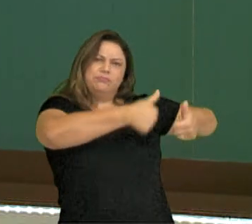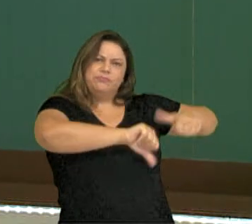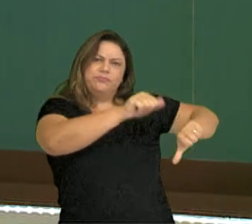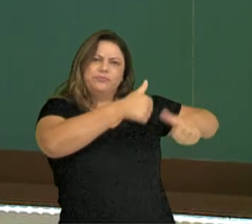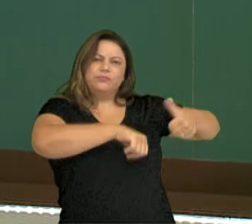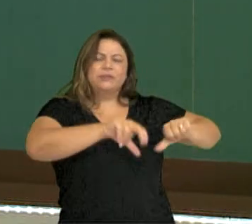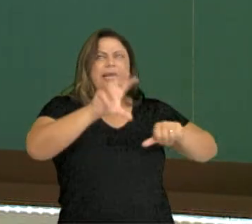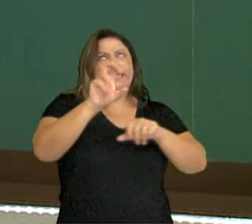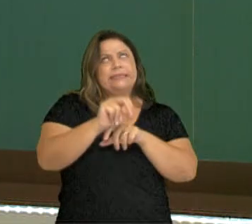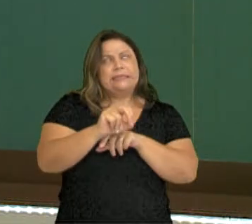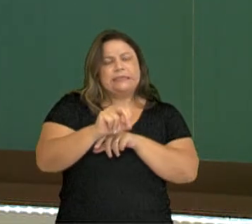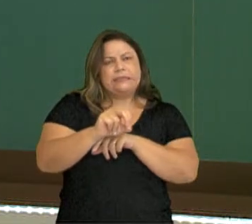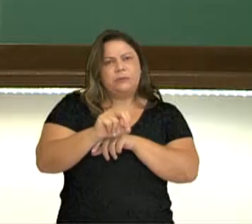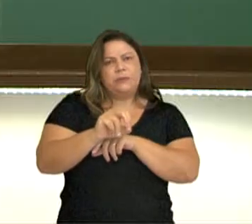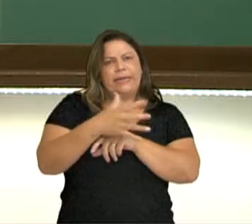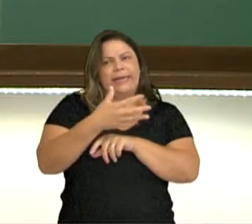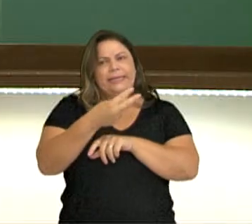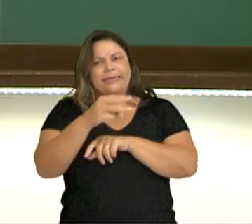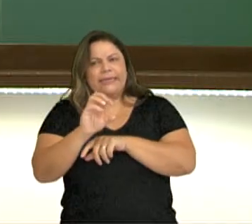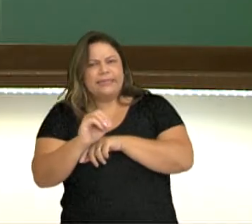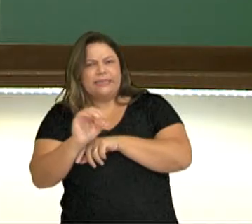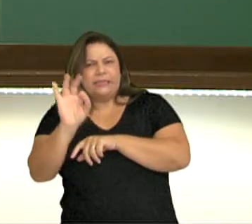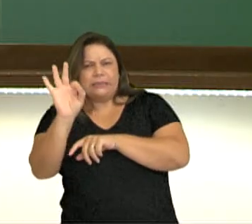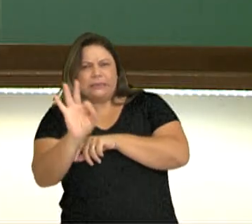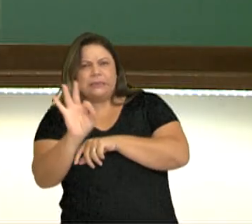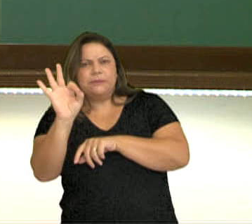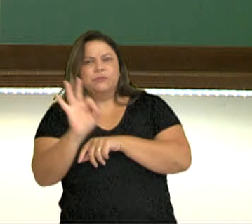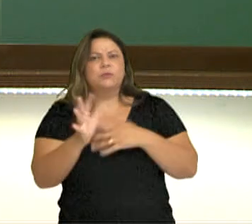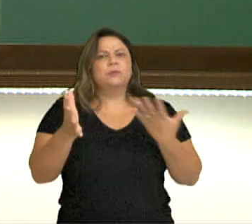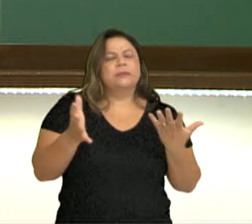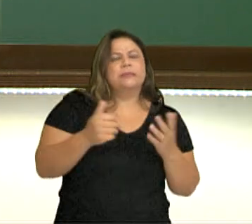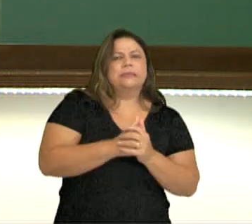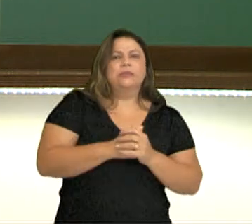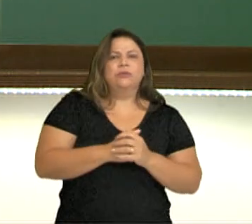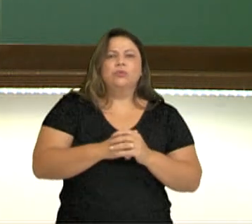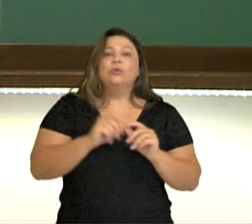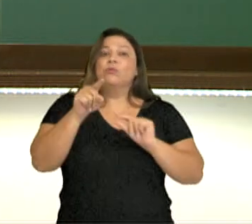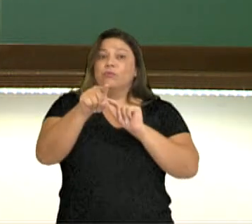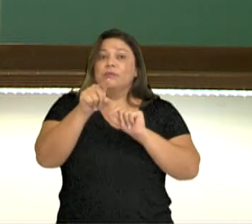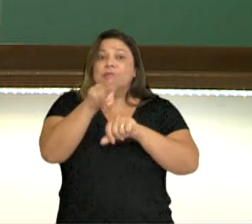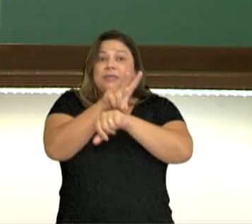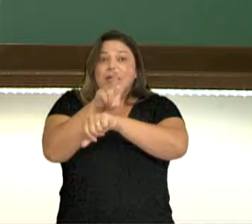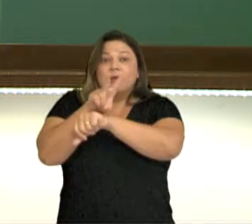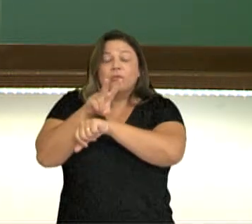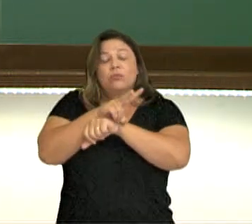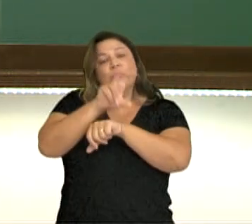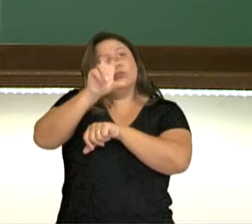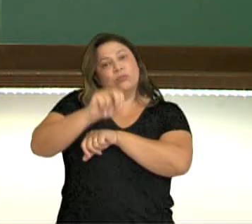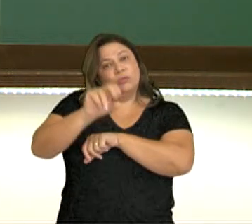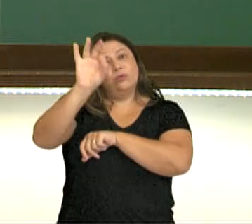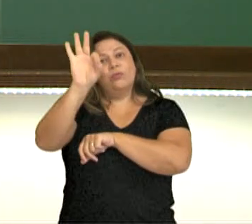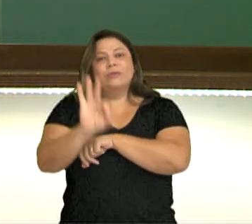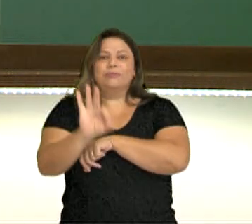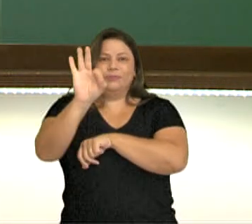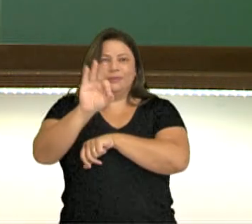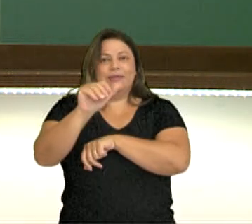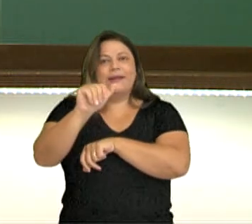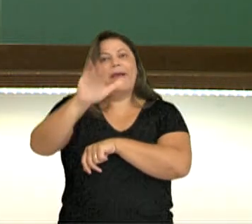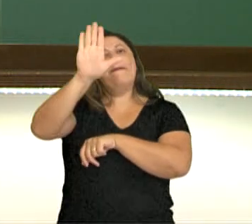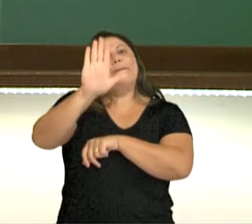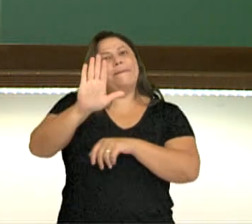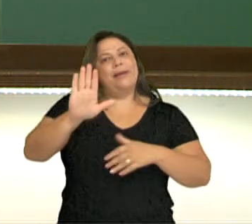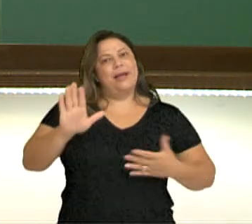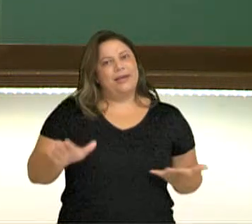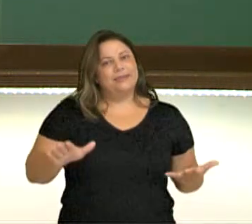50,38%. Ah, a eficácia é baixa. Você está protegido 50% a mais do que se você não tivesse tomado. Então, a eficácia